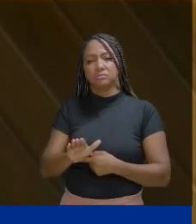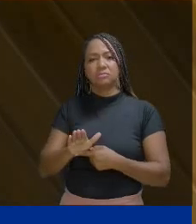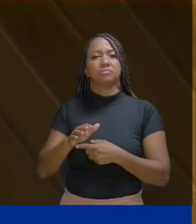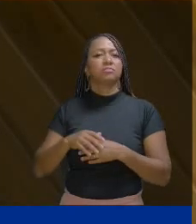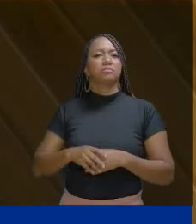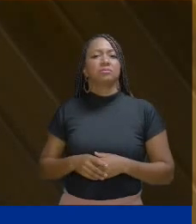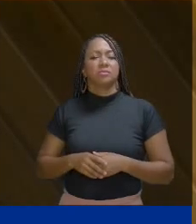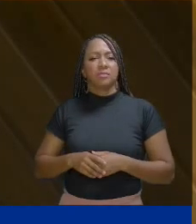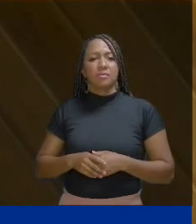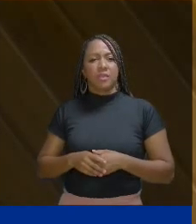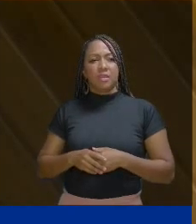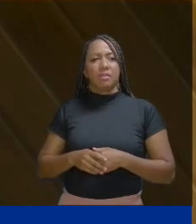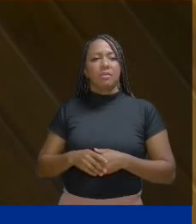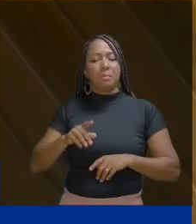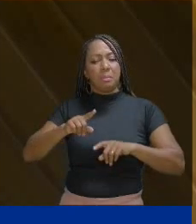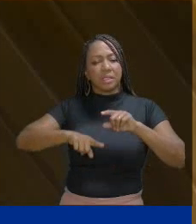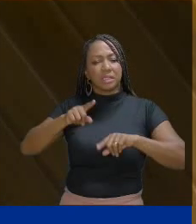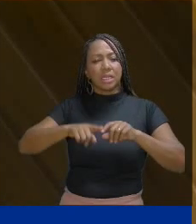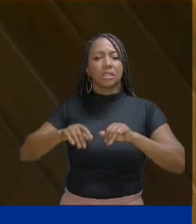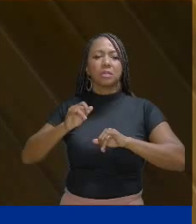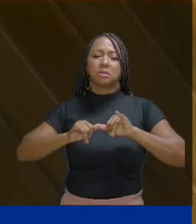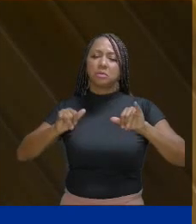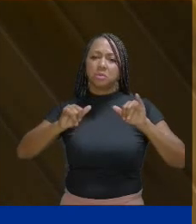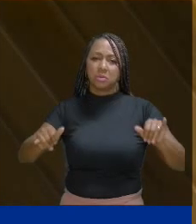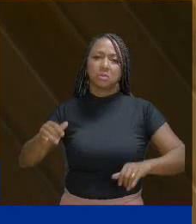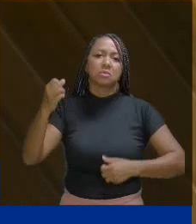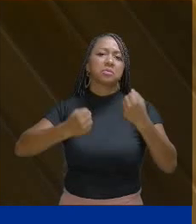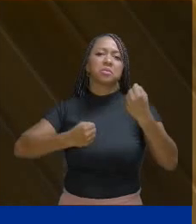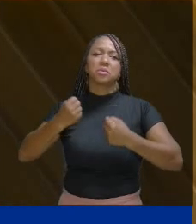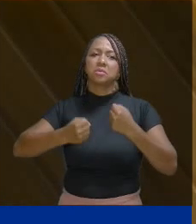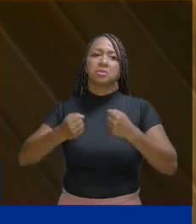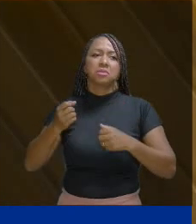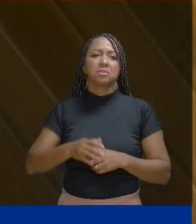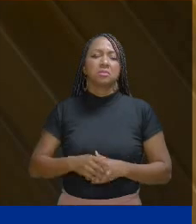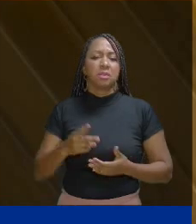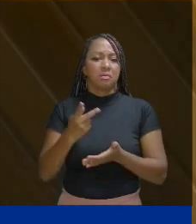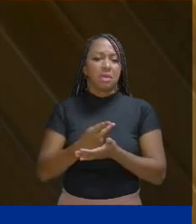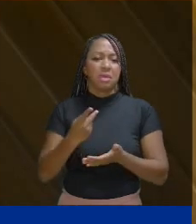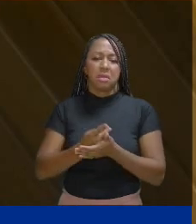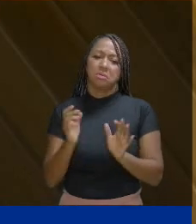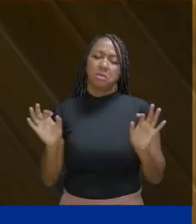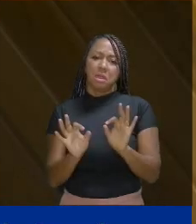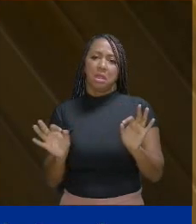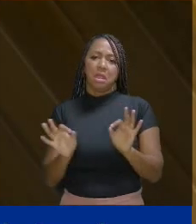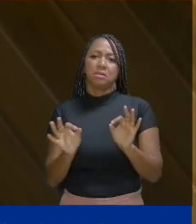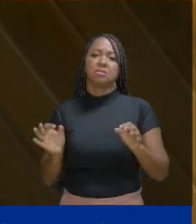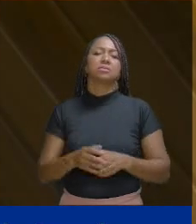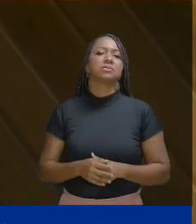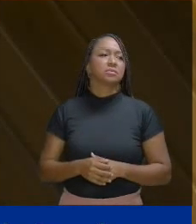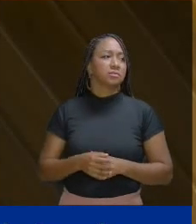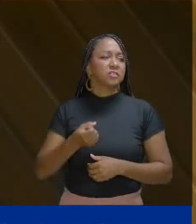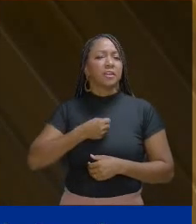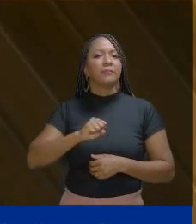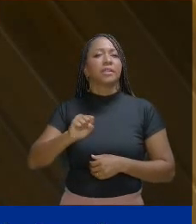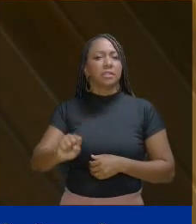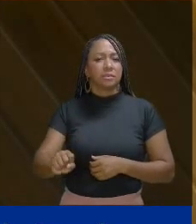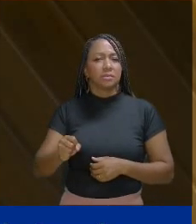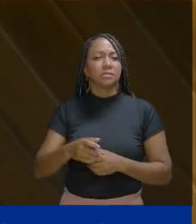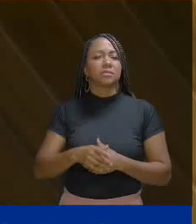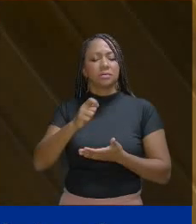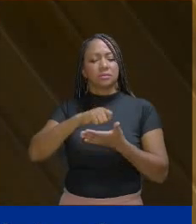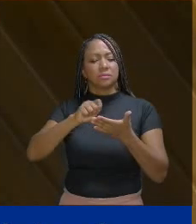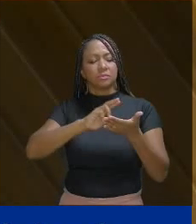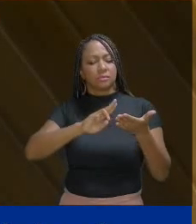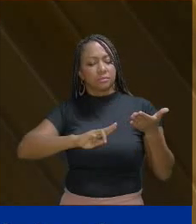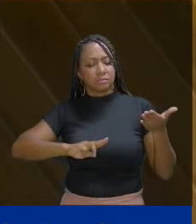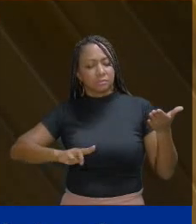e sustentou que a presença de material de campanha no veículo não configura ilícito. Defendeu que as anotações